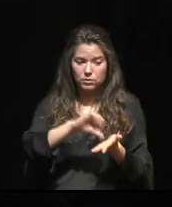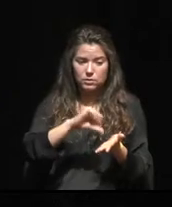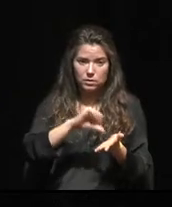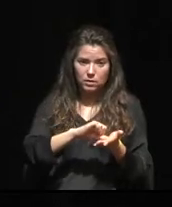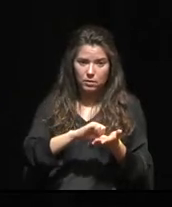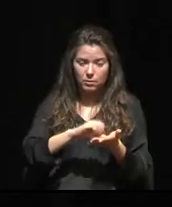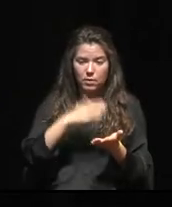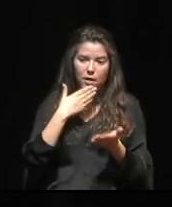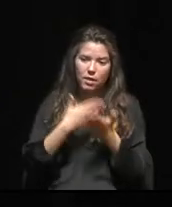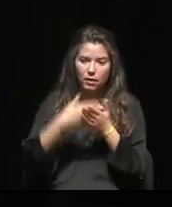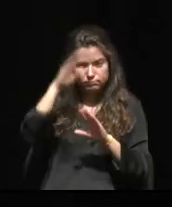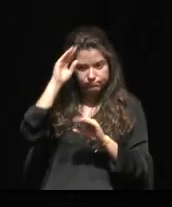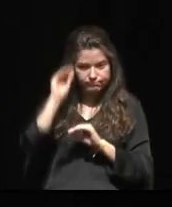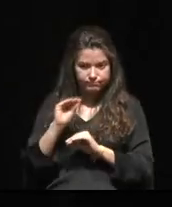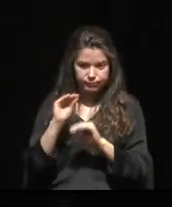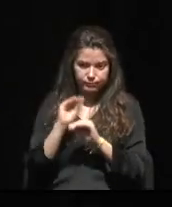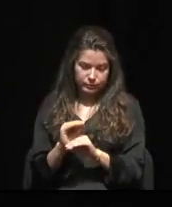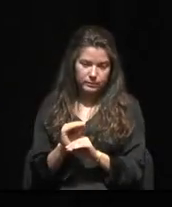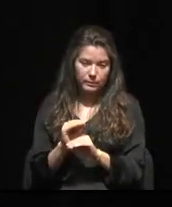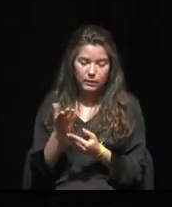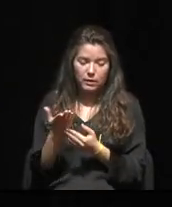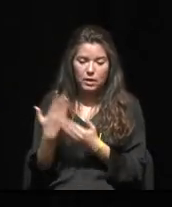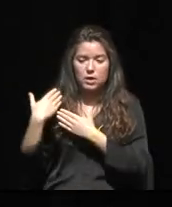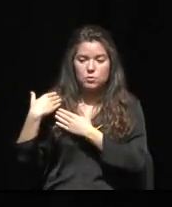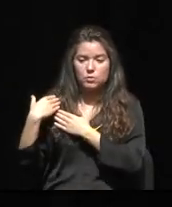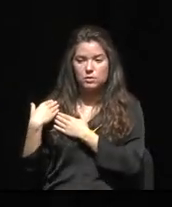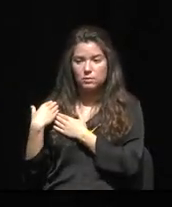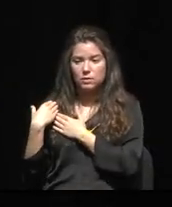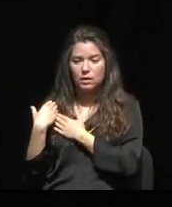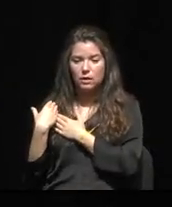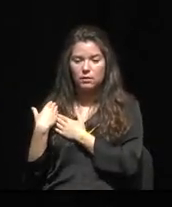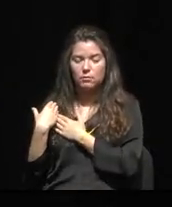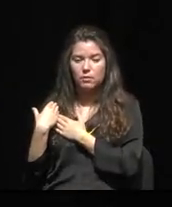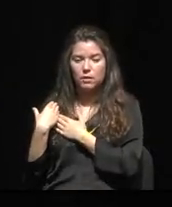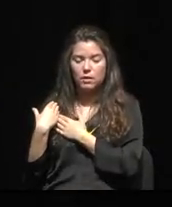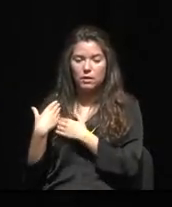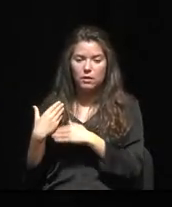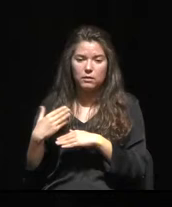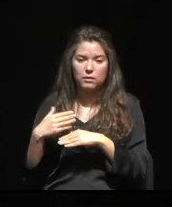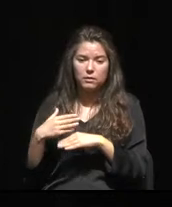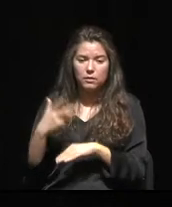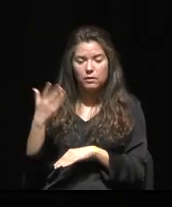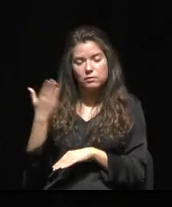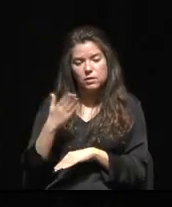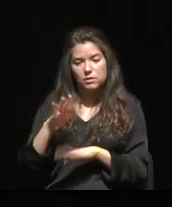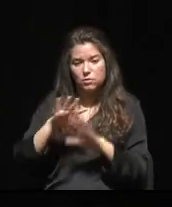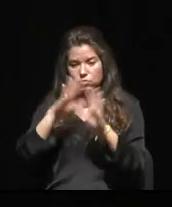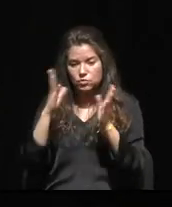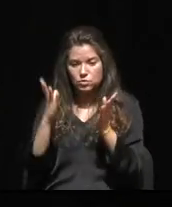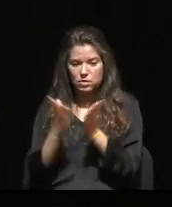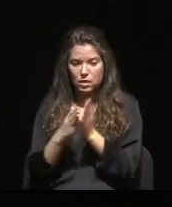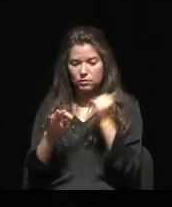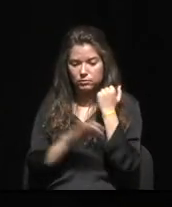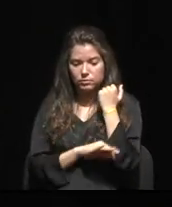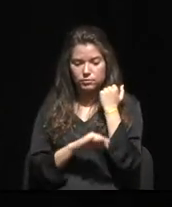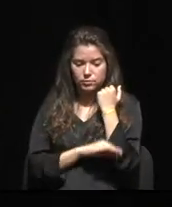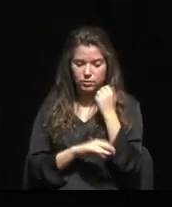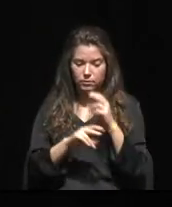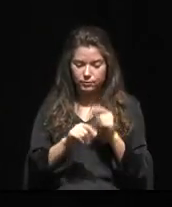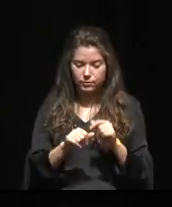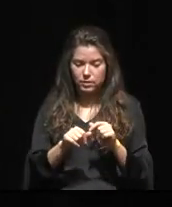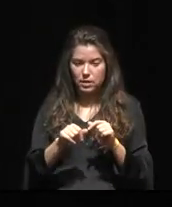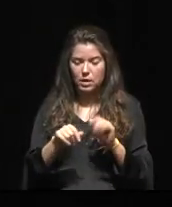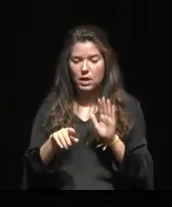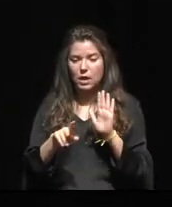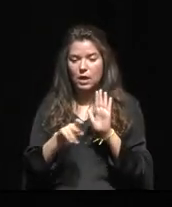para a administração local no âmbito da competência delgada pela direção Geral das autarquias locais a portaria número